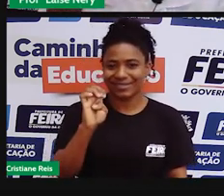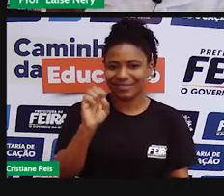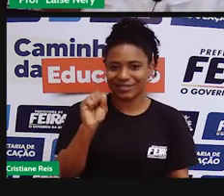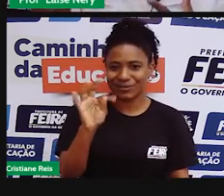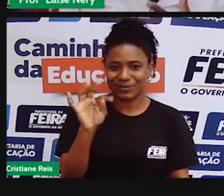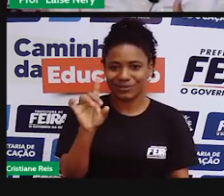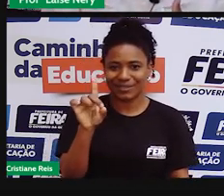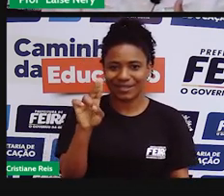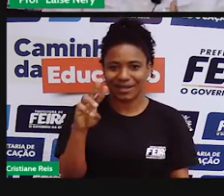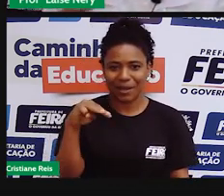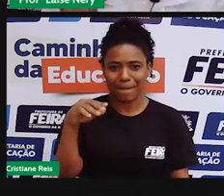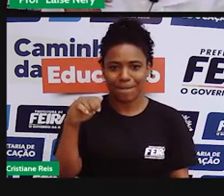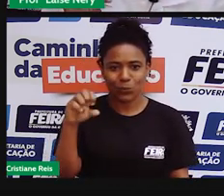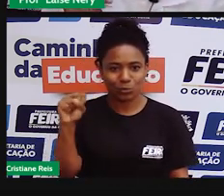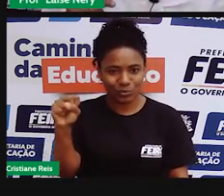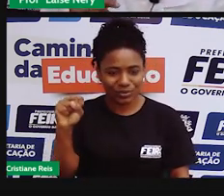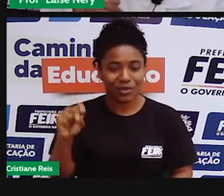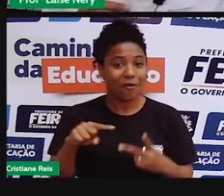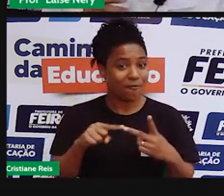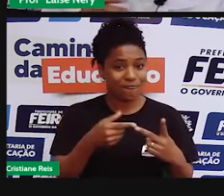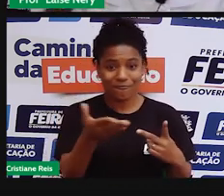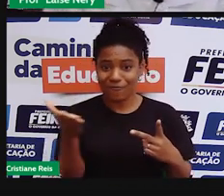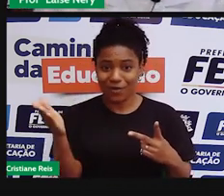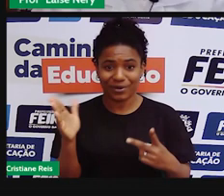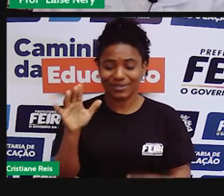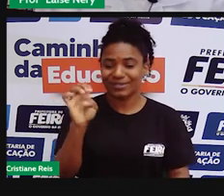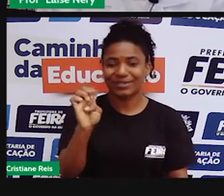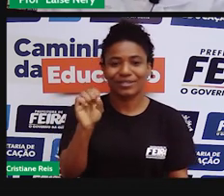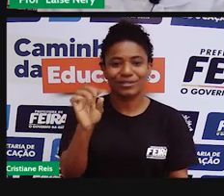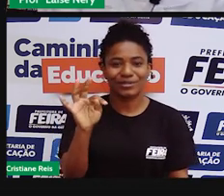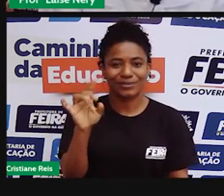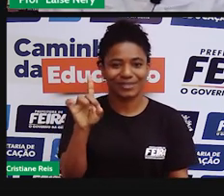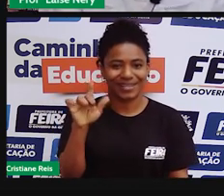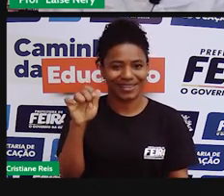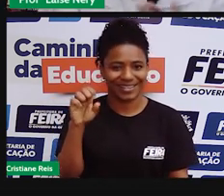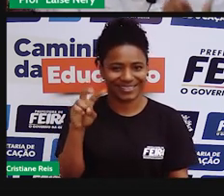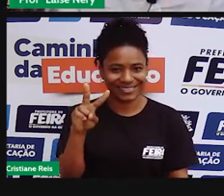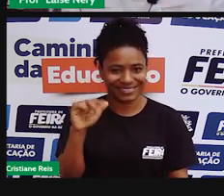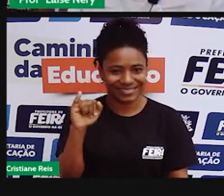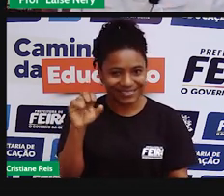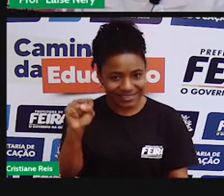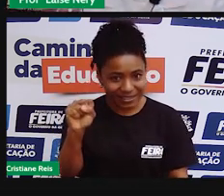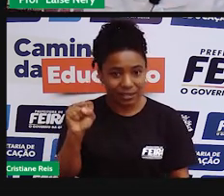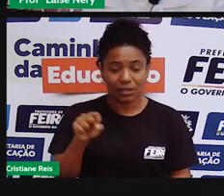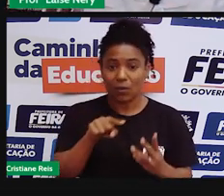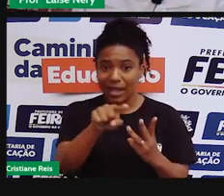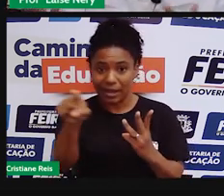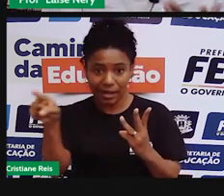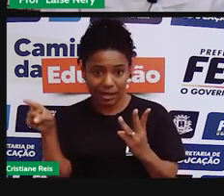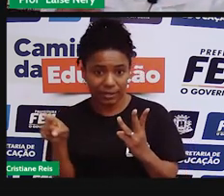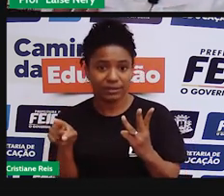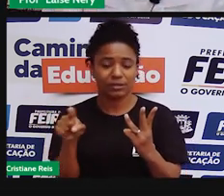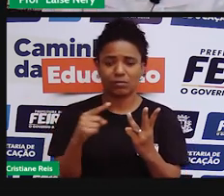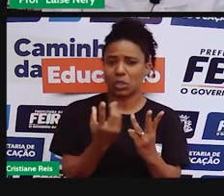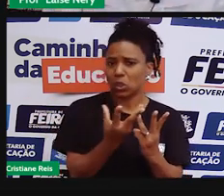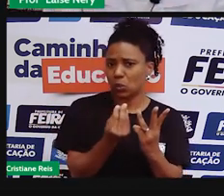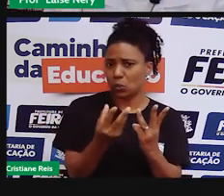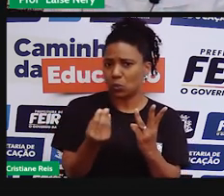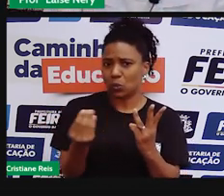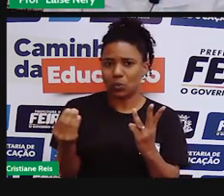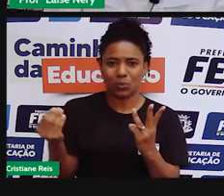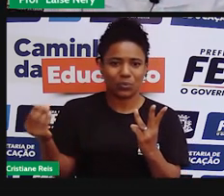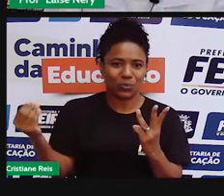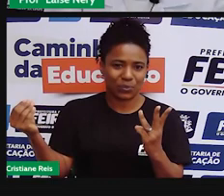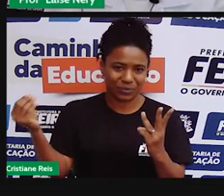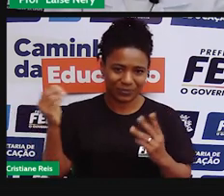voz estudar as eles estudam as porque está no plural são mais mais